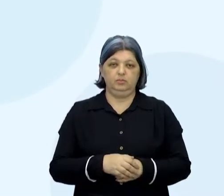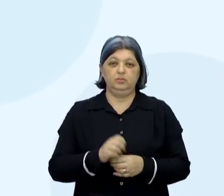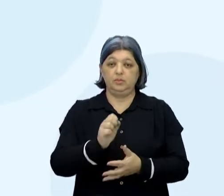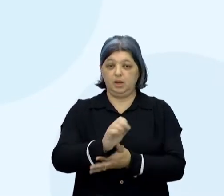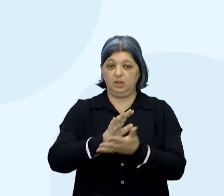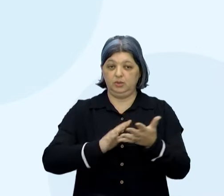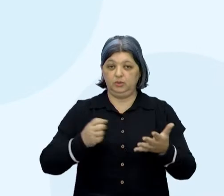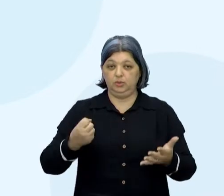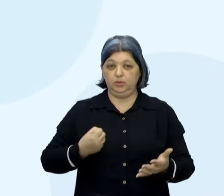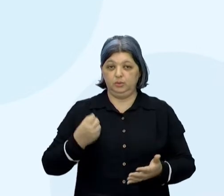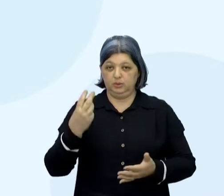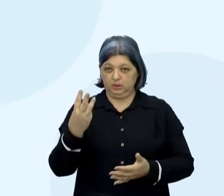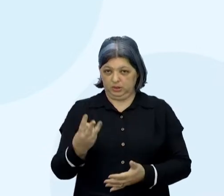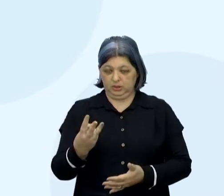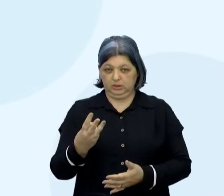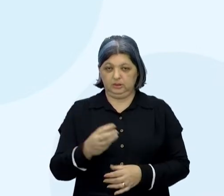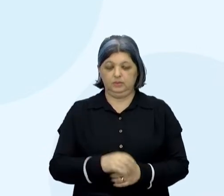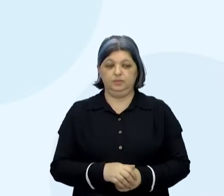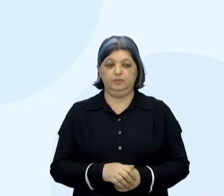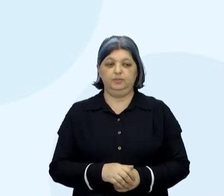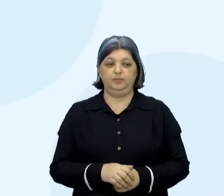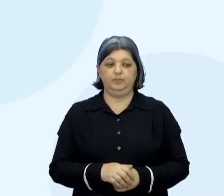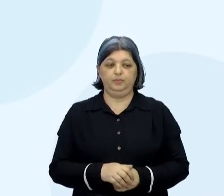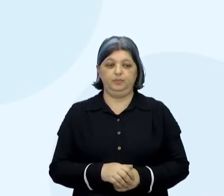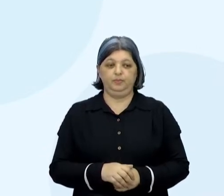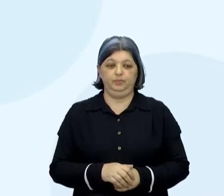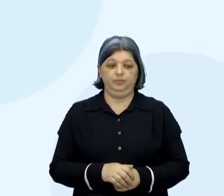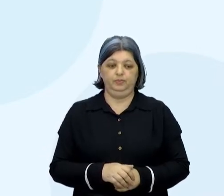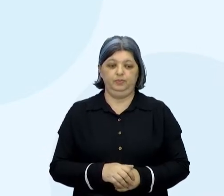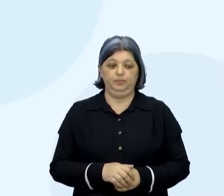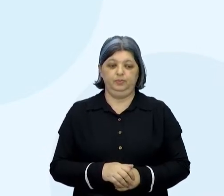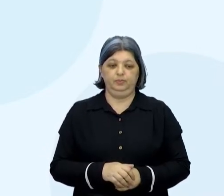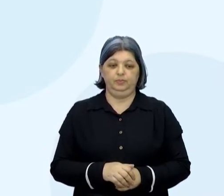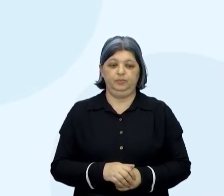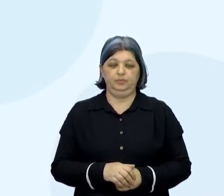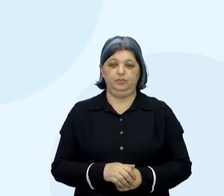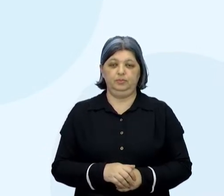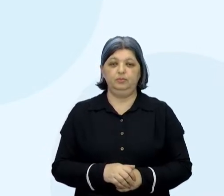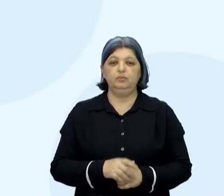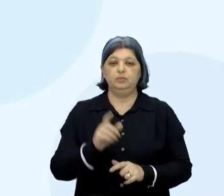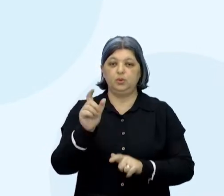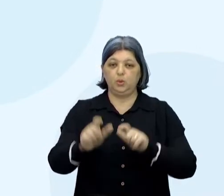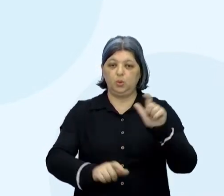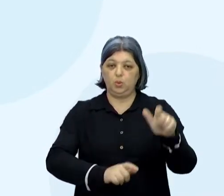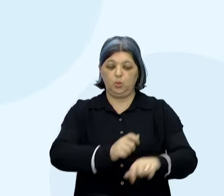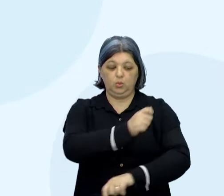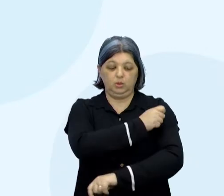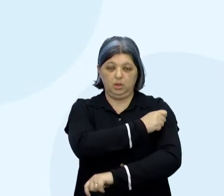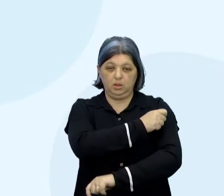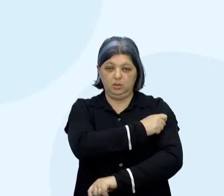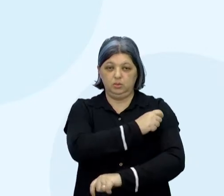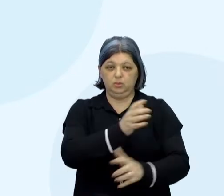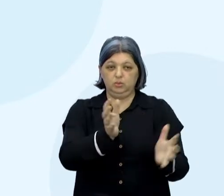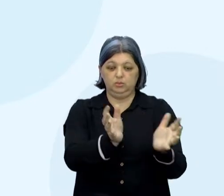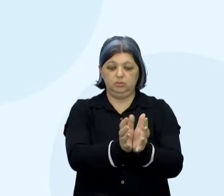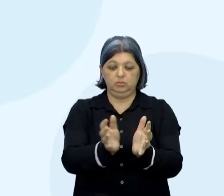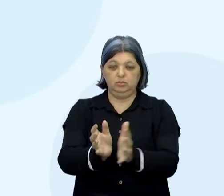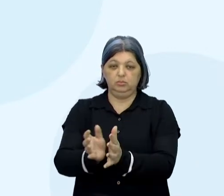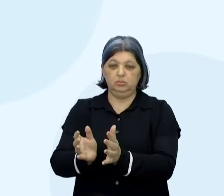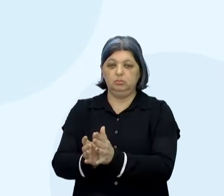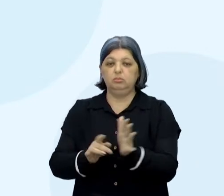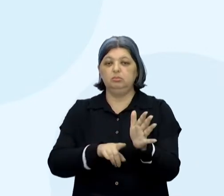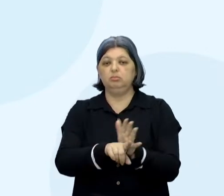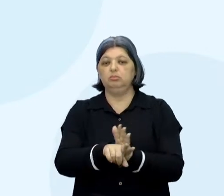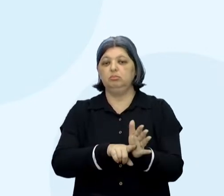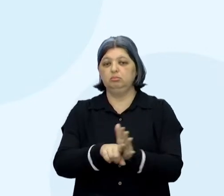atividade 3, que ela consistia no seguinte: os alunos deverão se reunir em grupos e fazer uma pesquisa sobre alguns itens